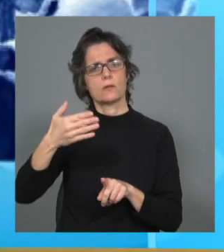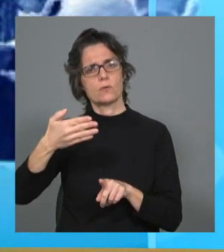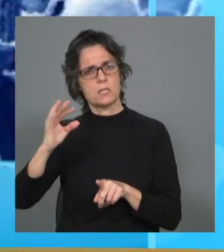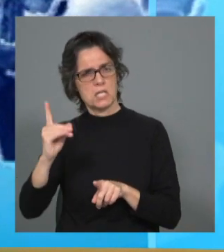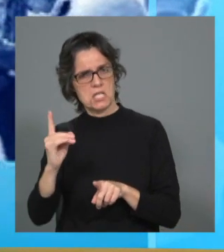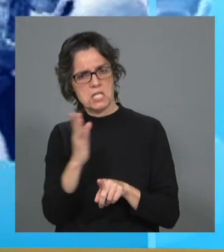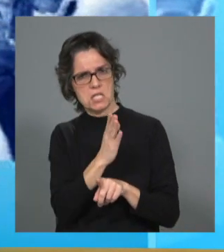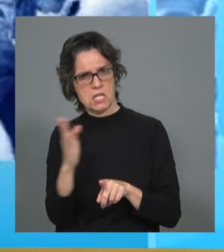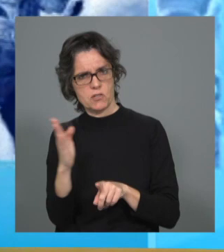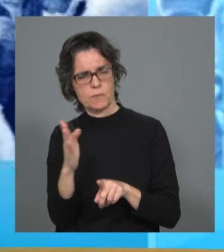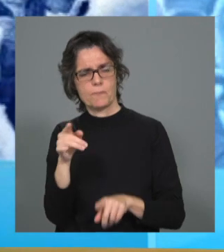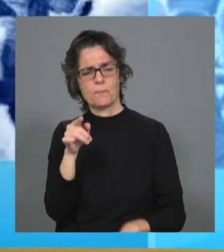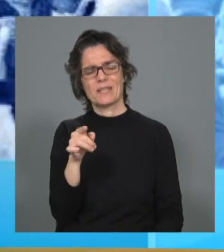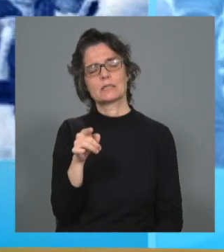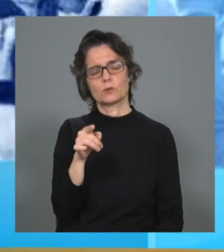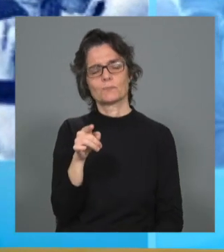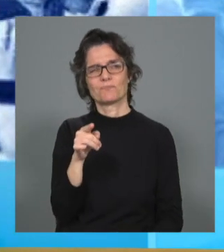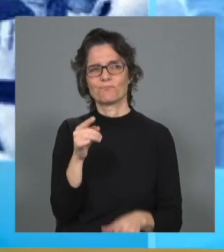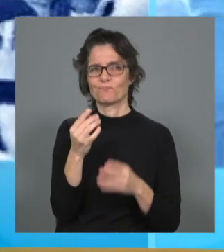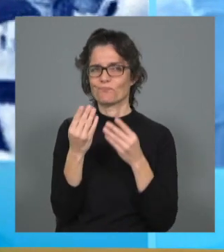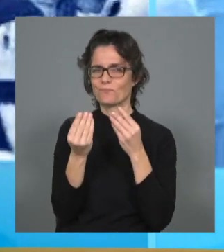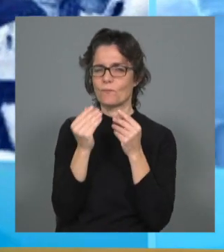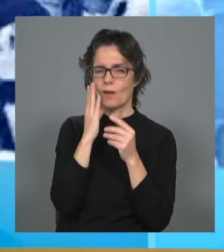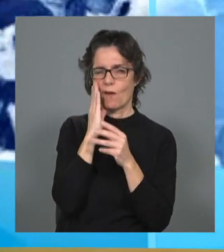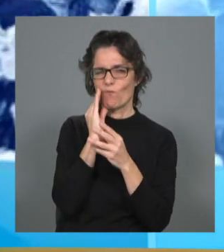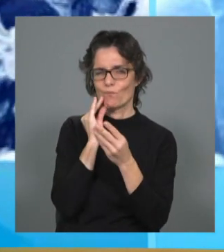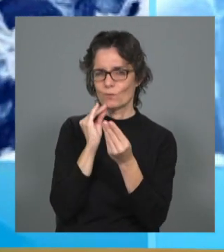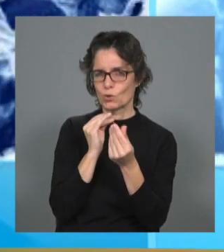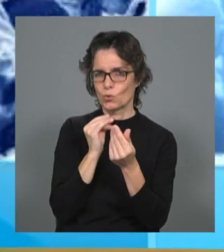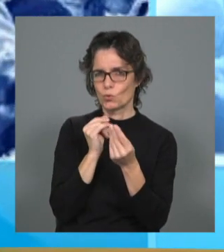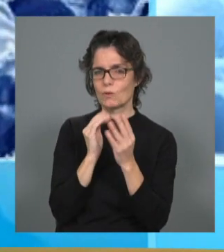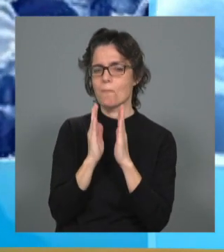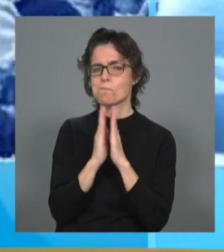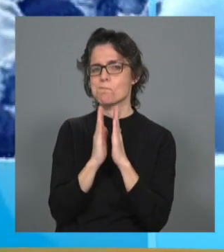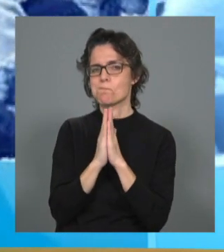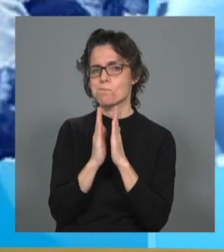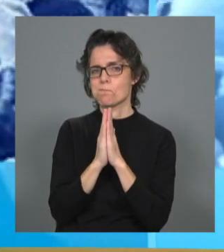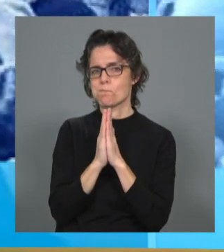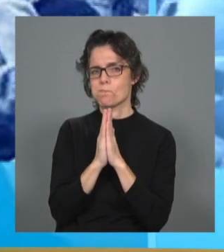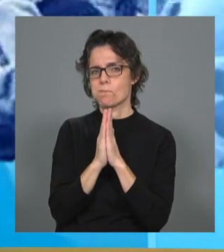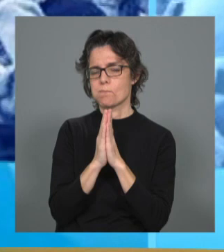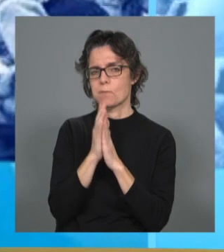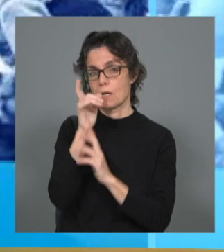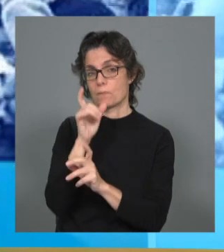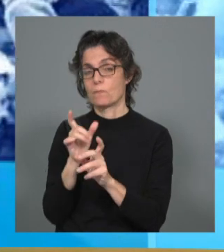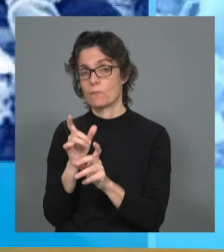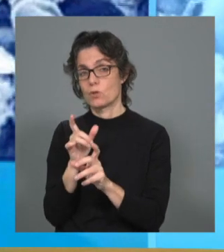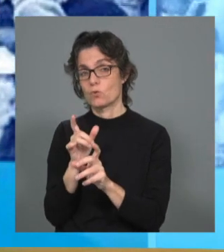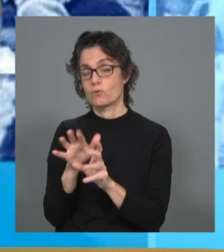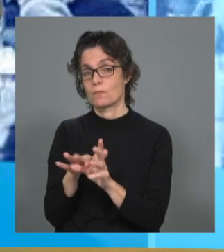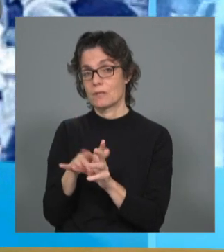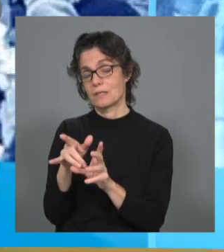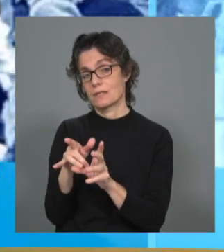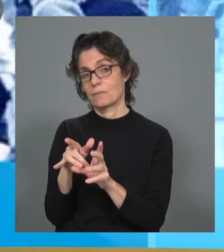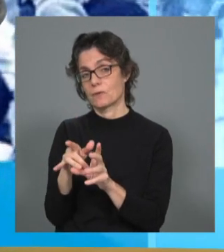um certo acanhamento e uma certa vergonha em a Igreja e os seus leigos mais ativos se afirmarem